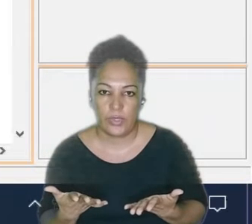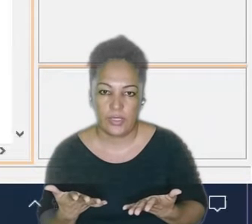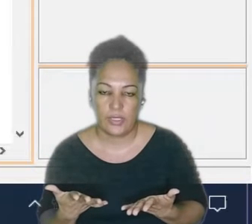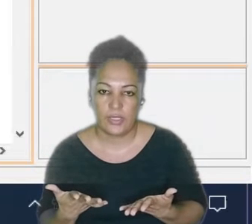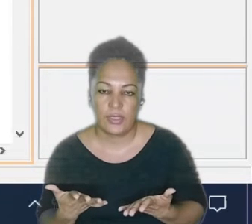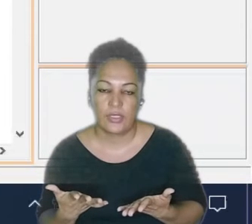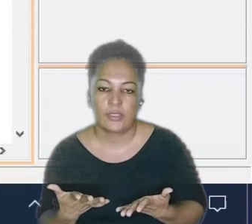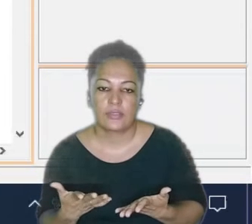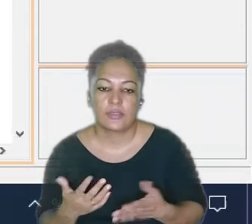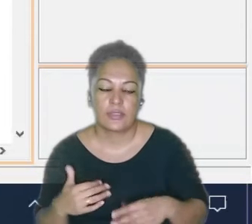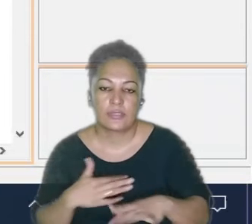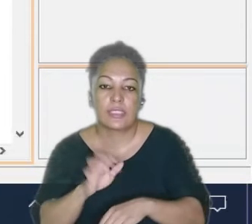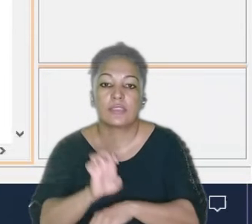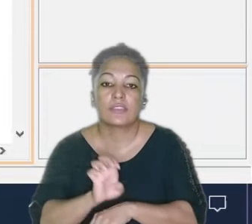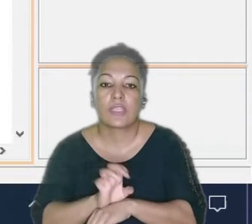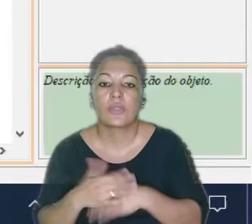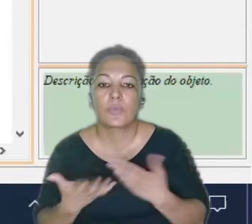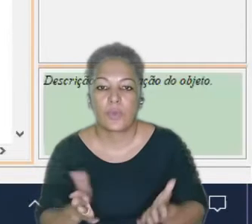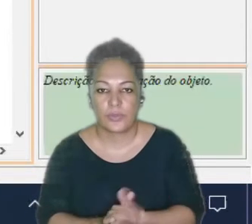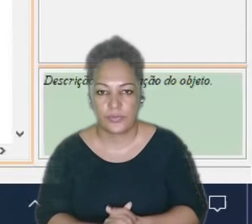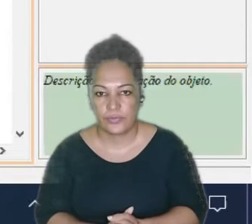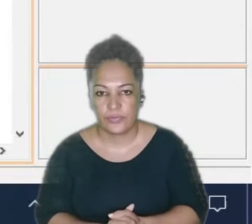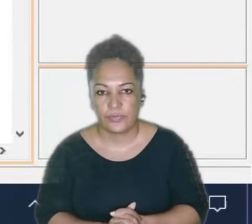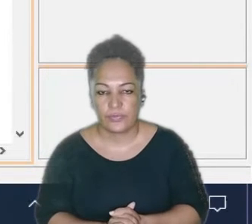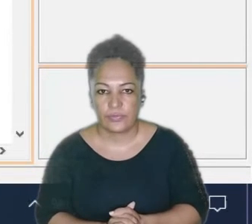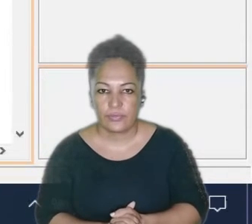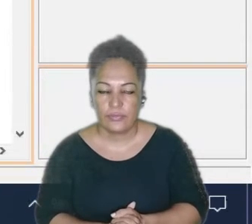a unidade federativa dela, o estado.